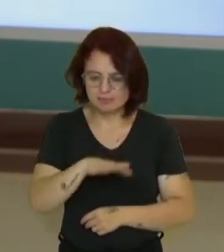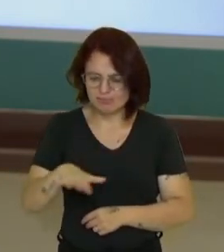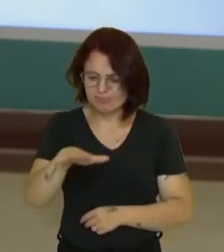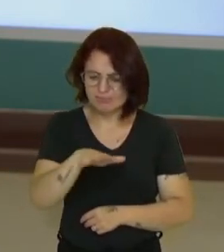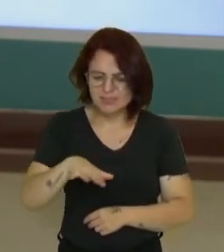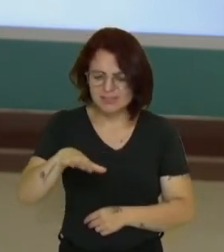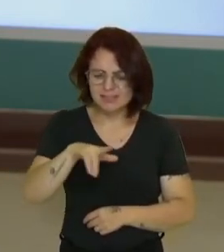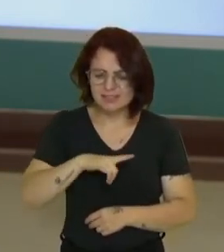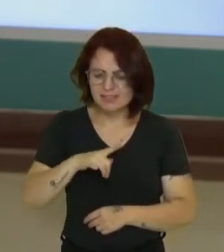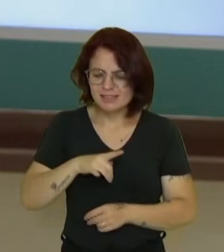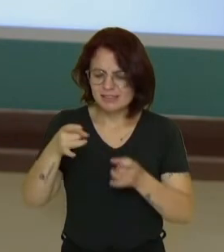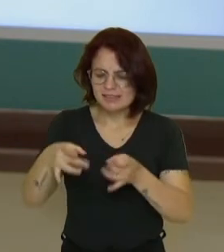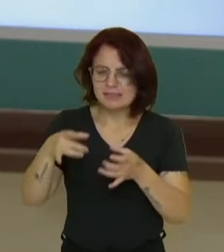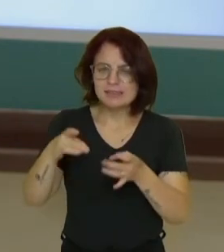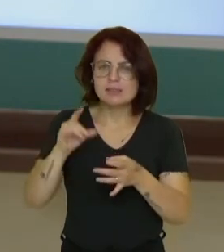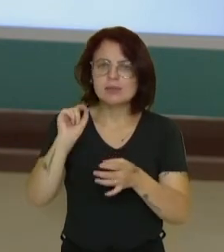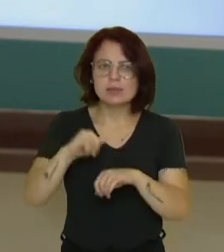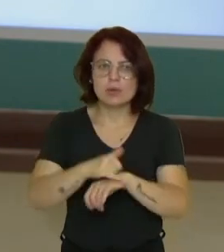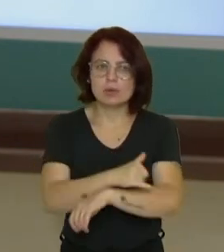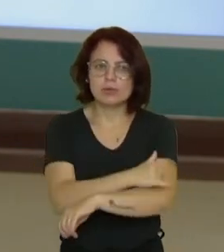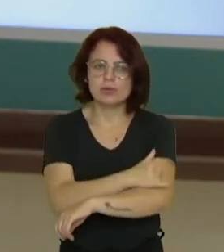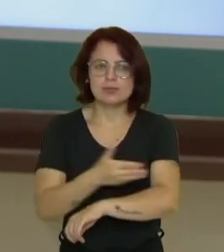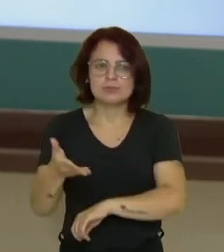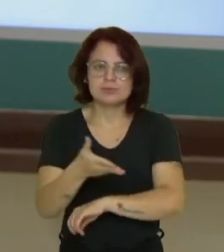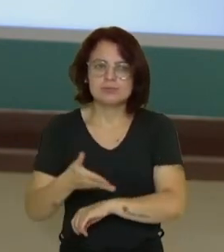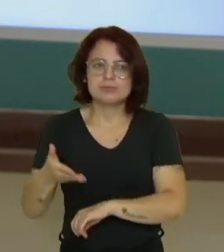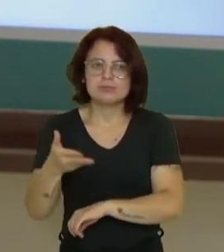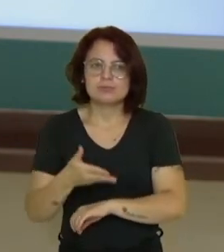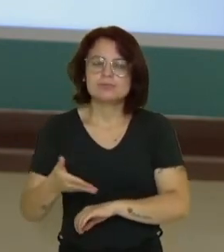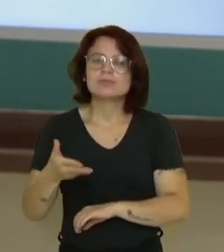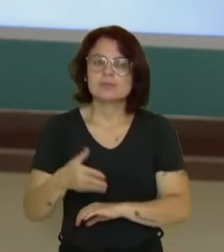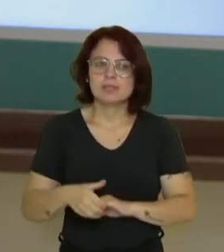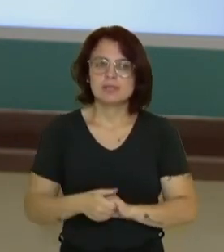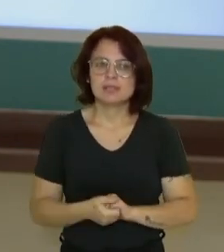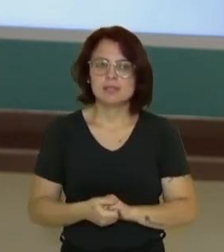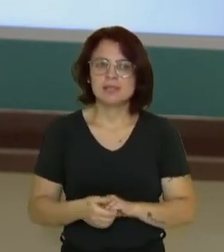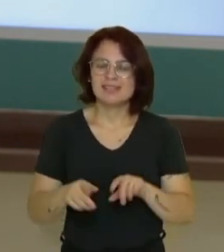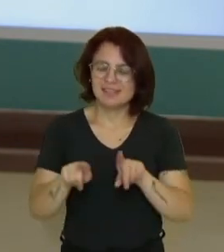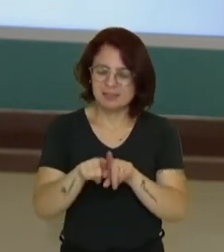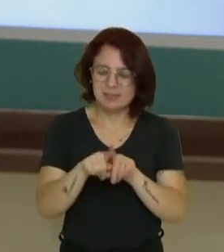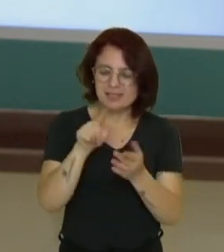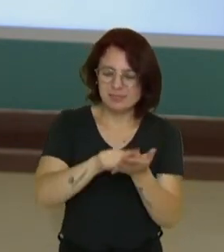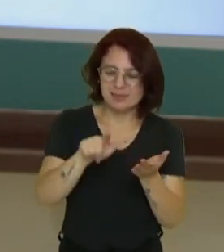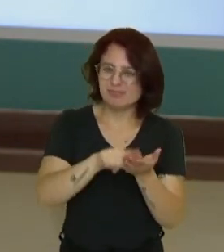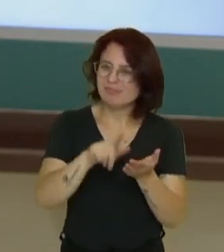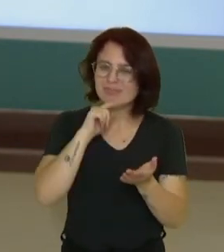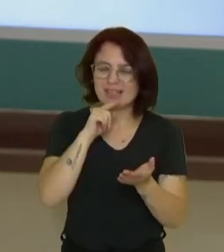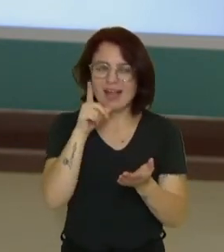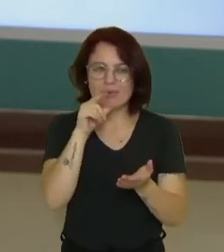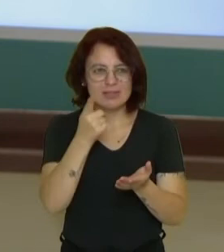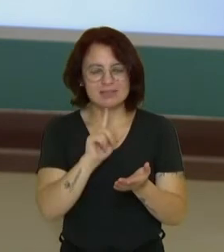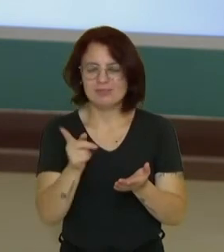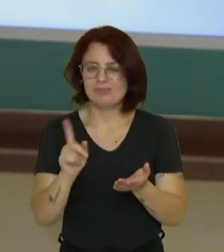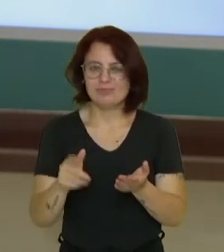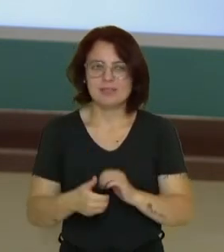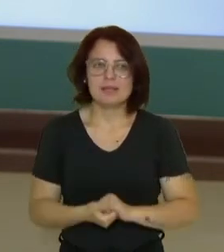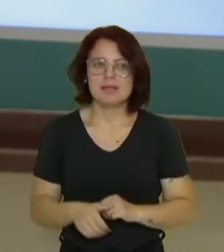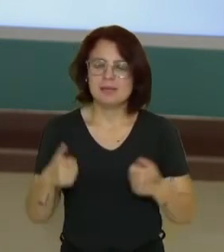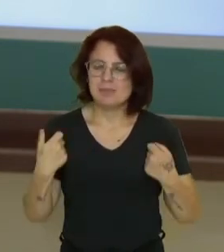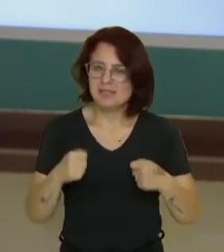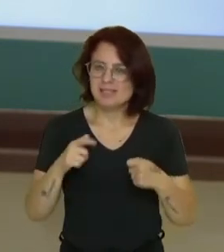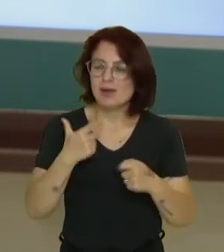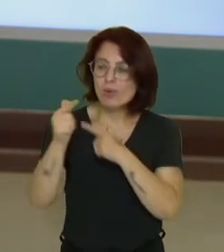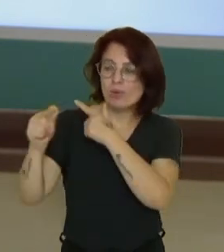alguns resquícios de gordura daquela costela, e para limpar só água não basta. Os